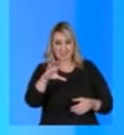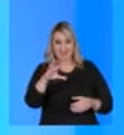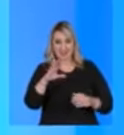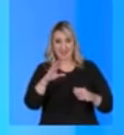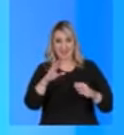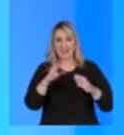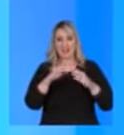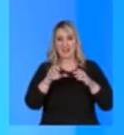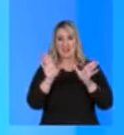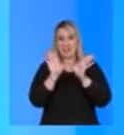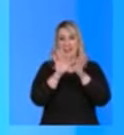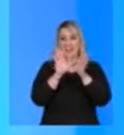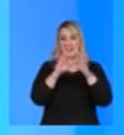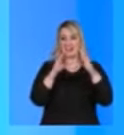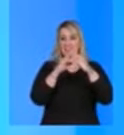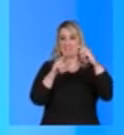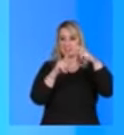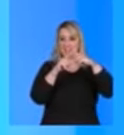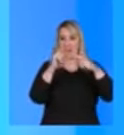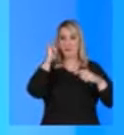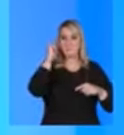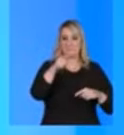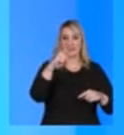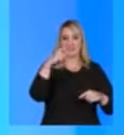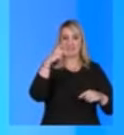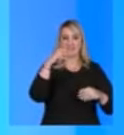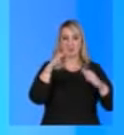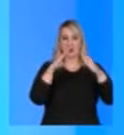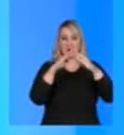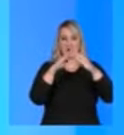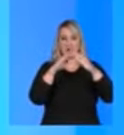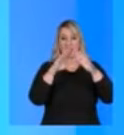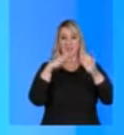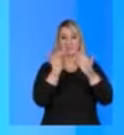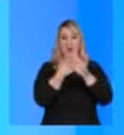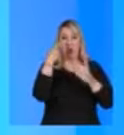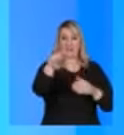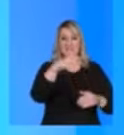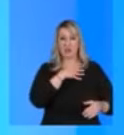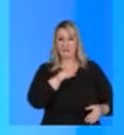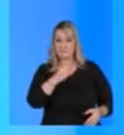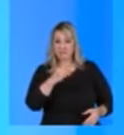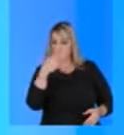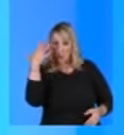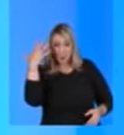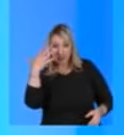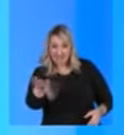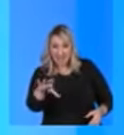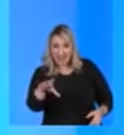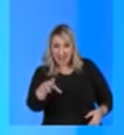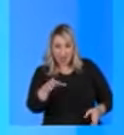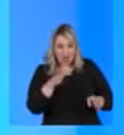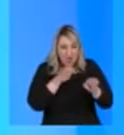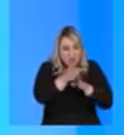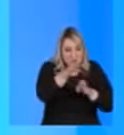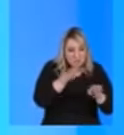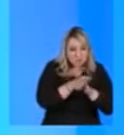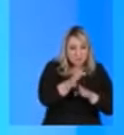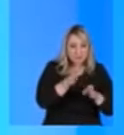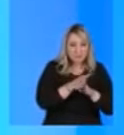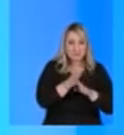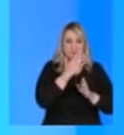Universal com seus dogmas mandando na escola do seu filho se você não quer a Igreja Universal com seus dogmas